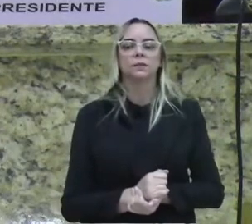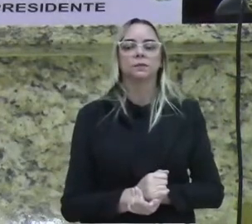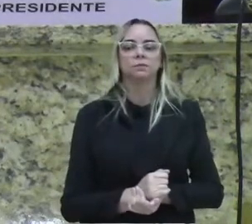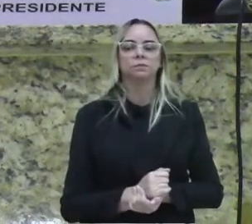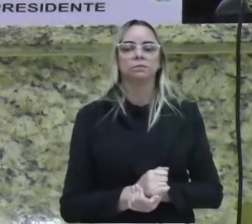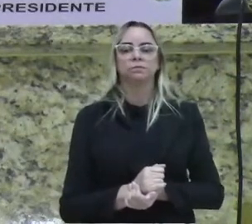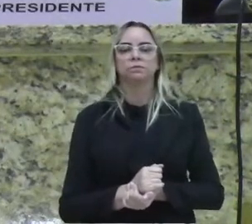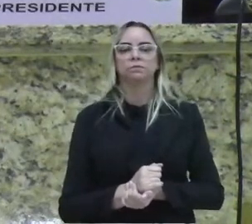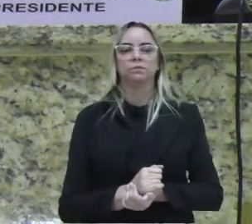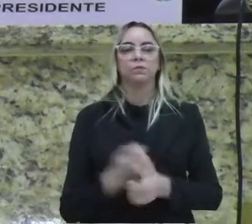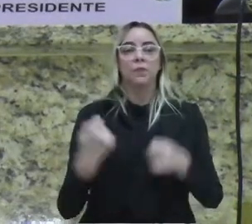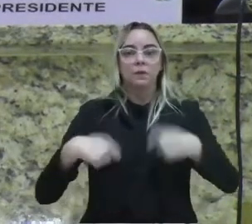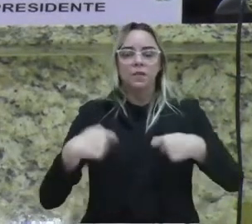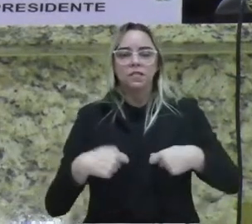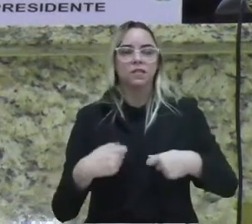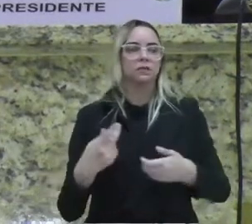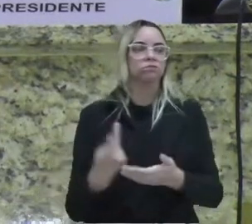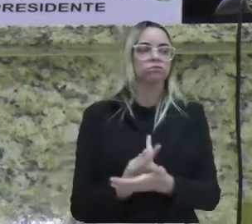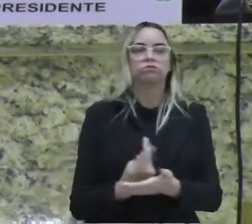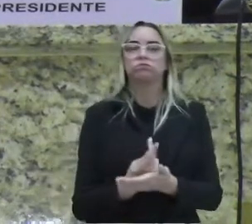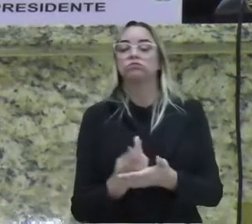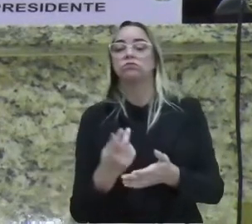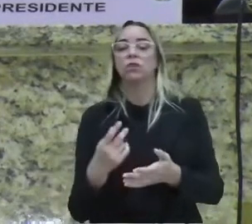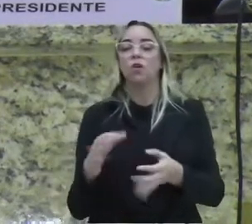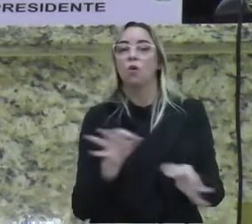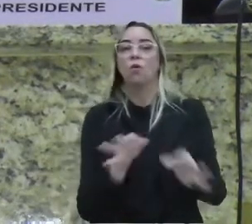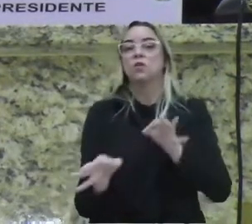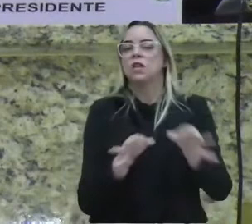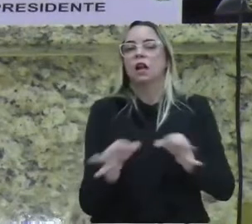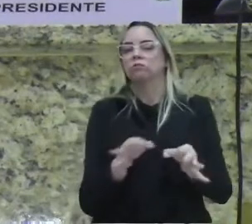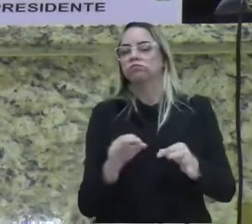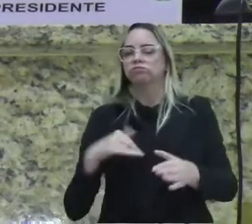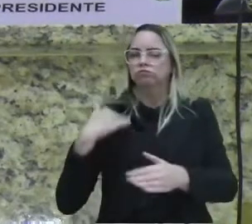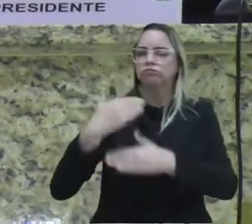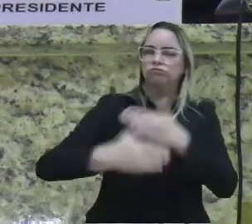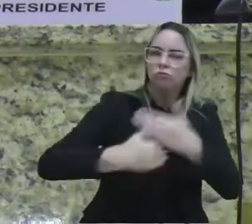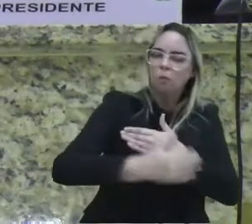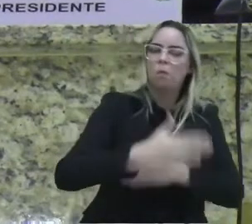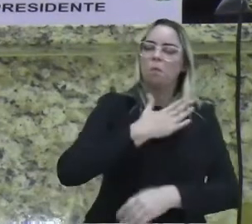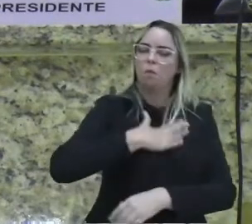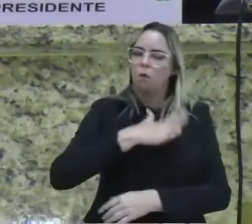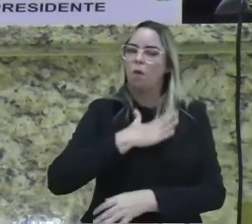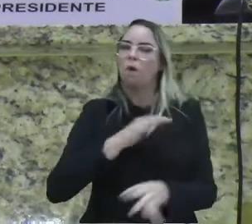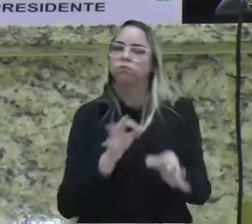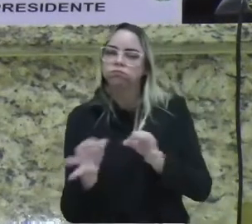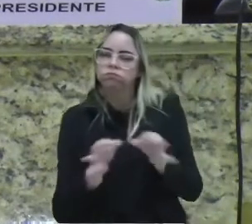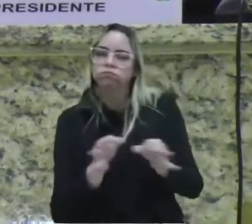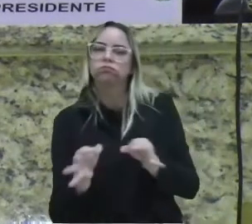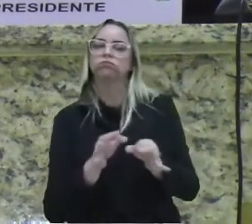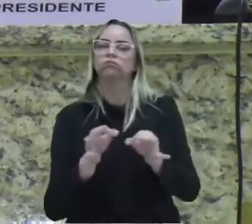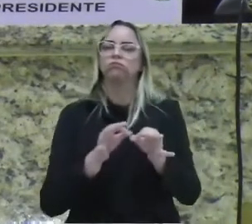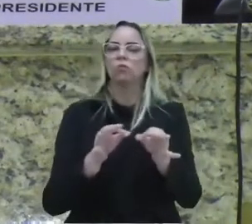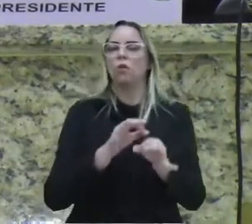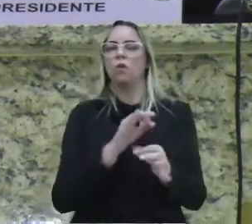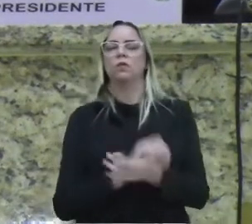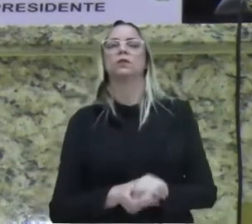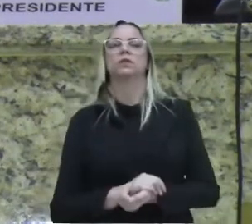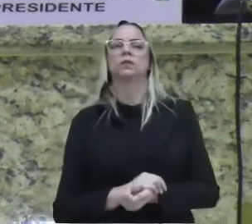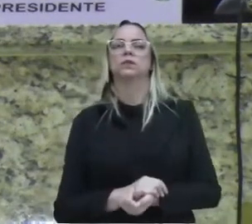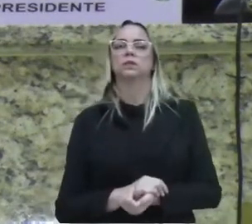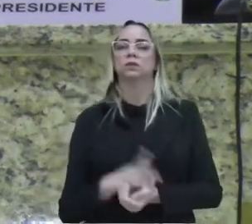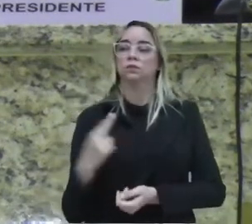precisa corrigir, mas a gente vai fazer aos poucos. No nosso planejamento, a gente está aí tudo organizadinho para